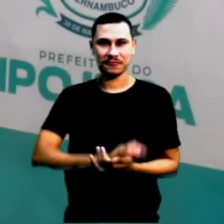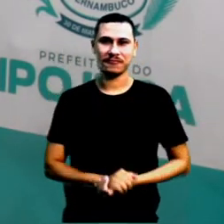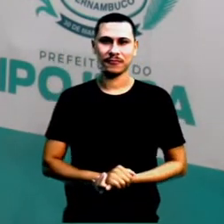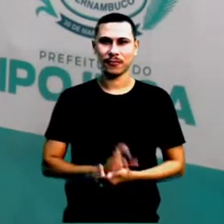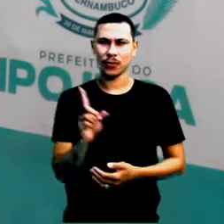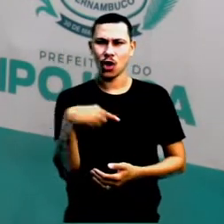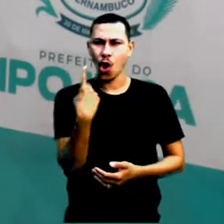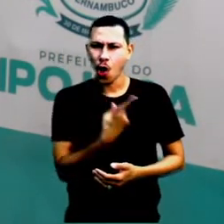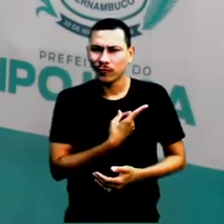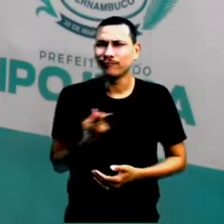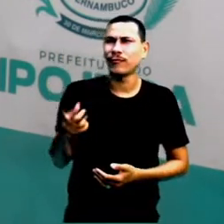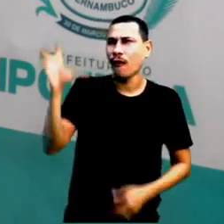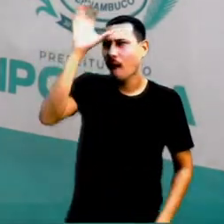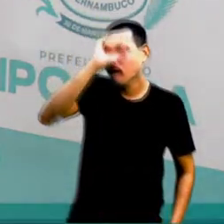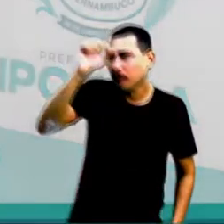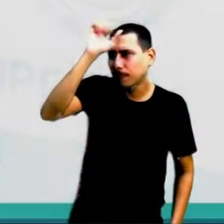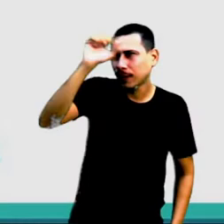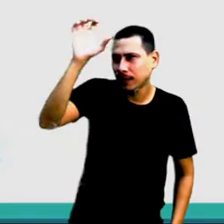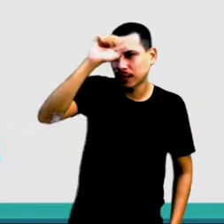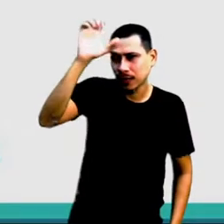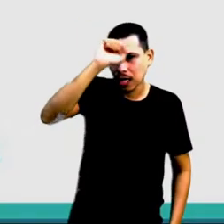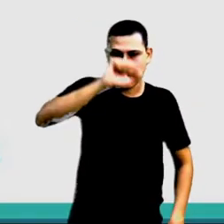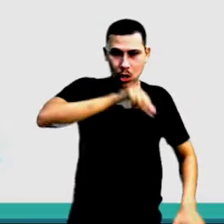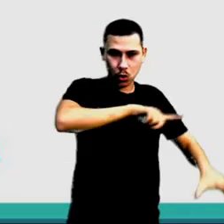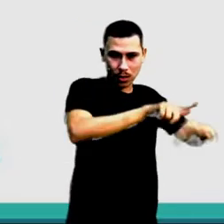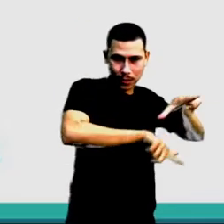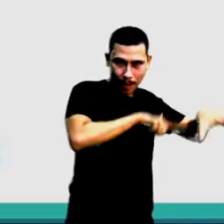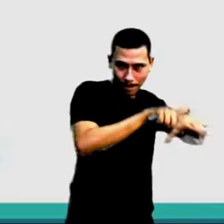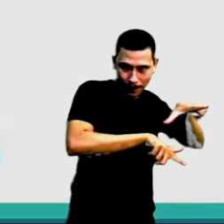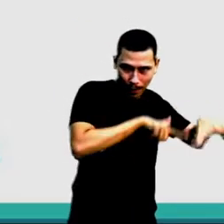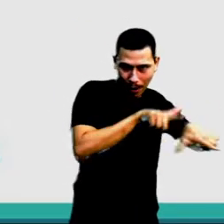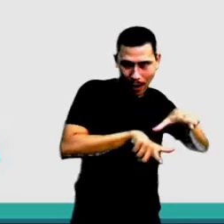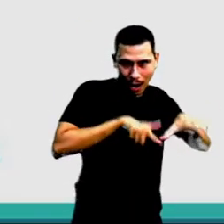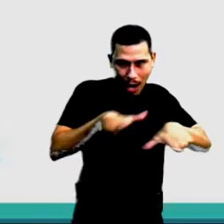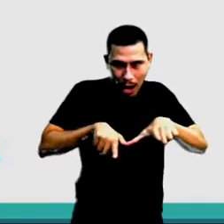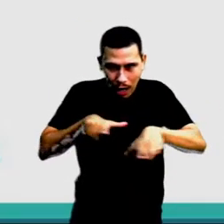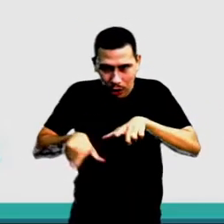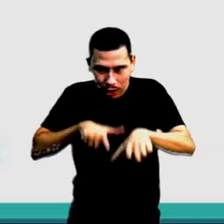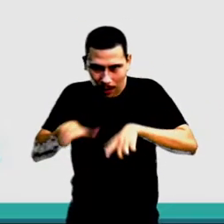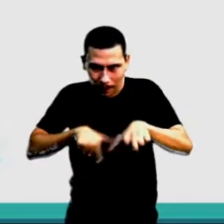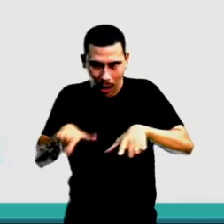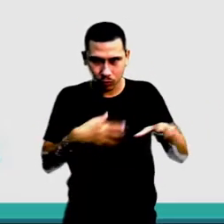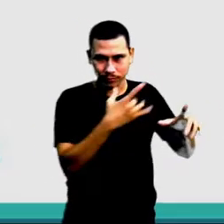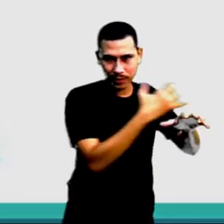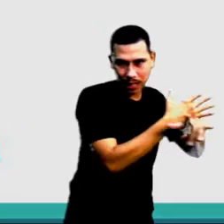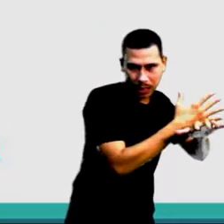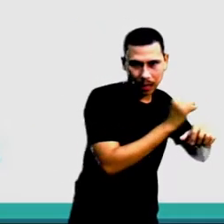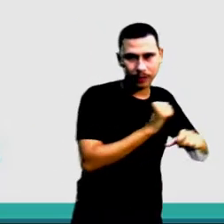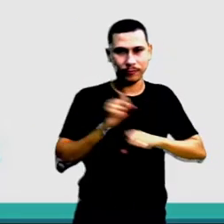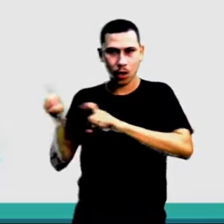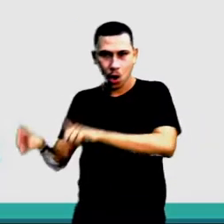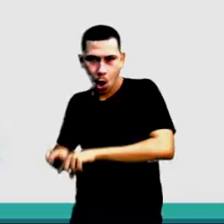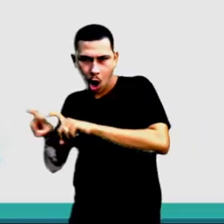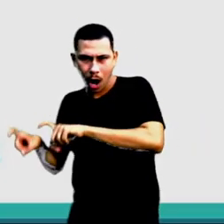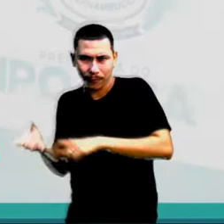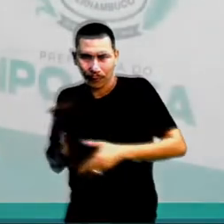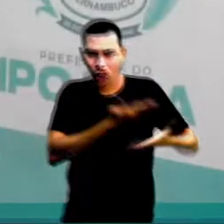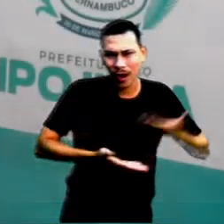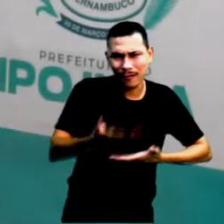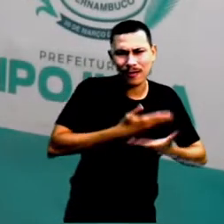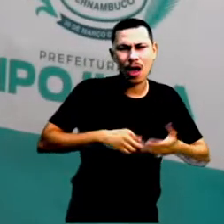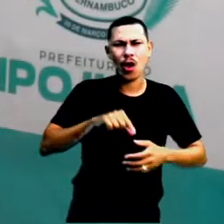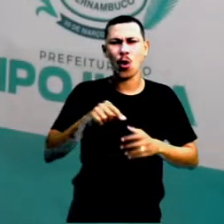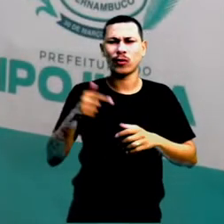Vamos entender a relação do trabalho entre o campo e a cidade. E você aqui em Pojuca, onde é que você